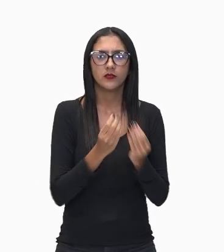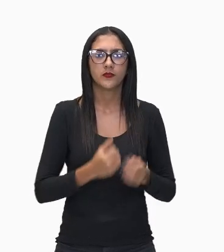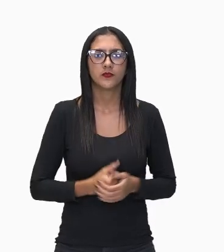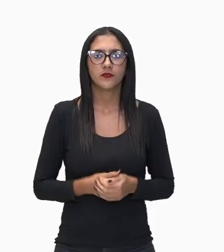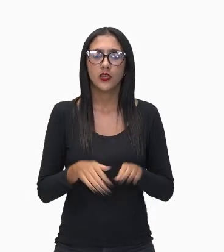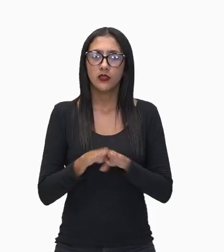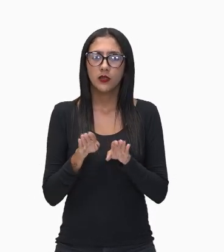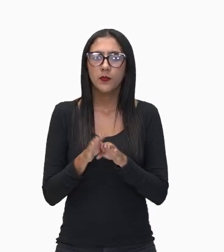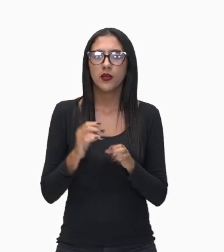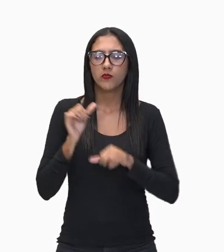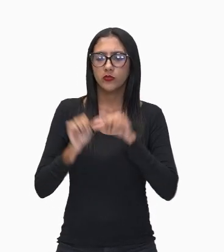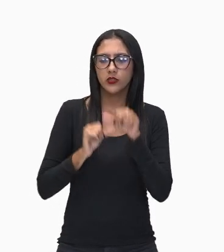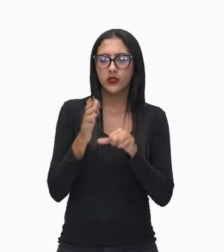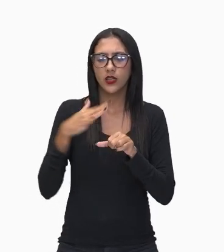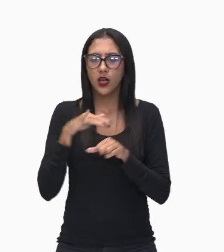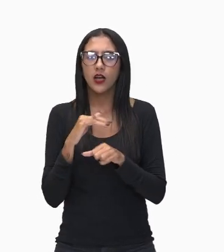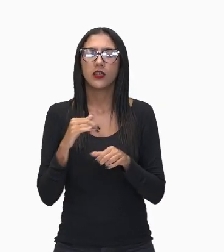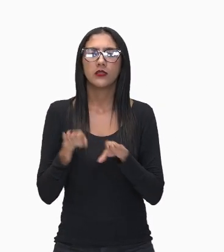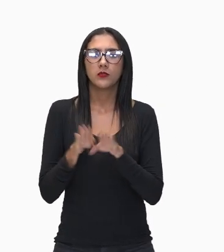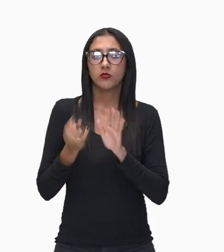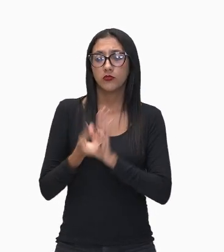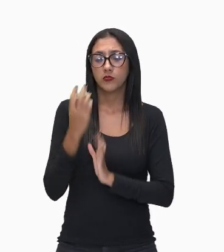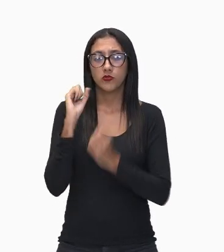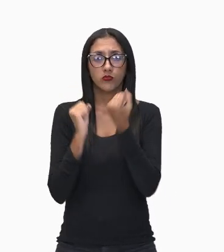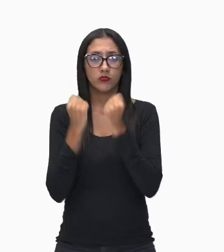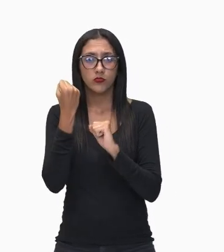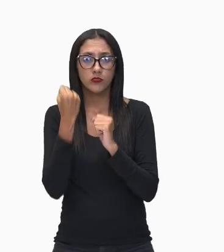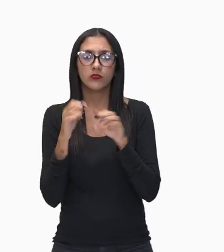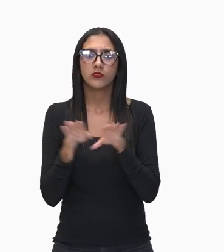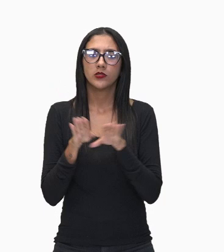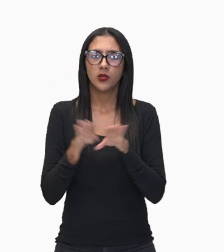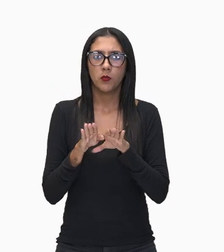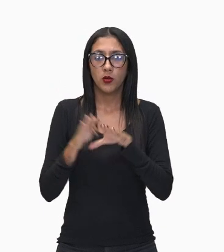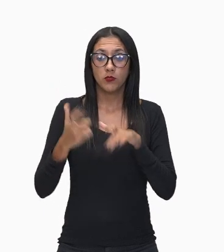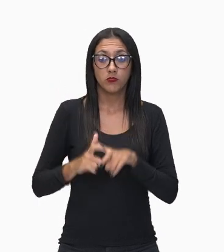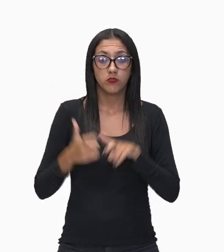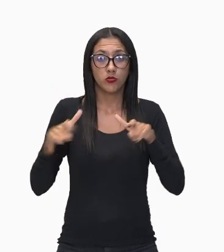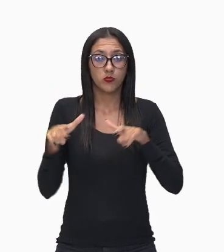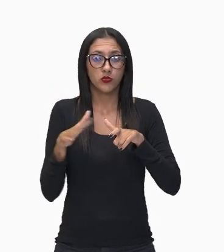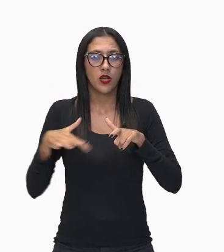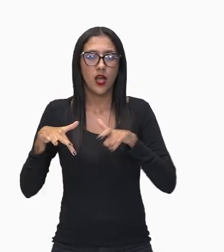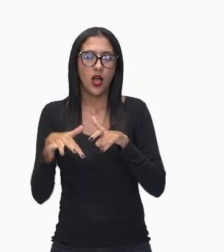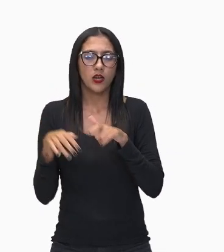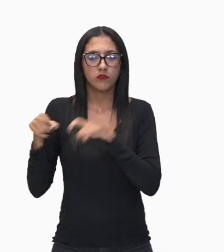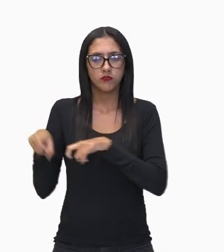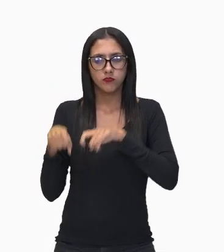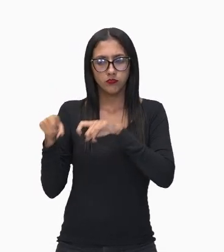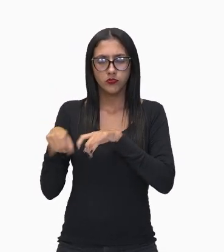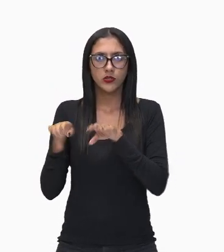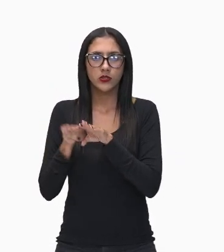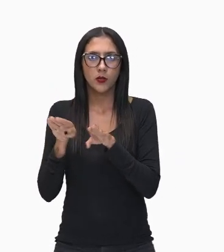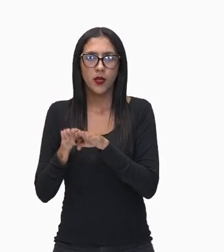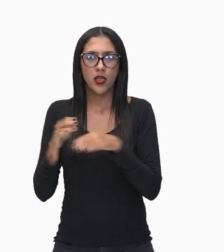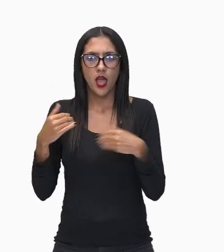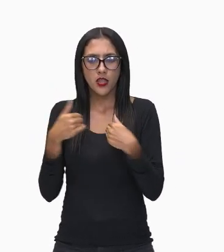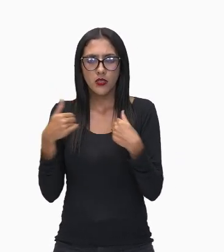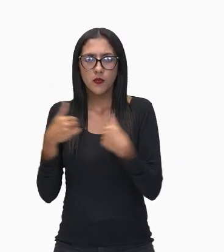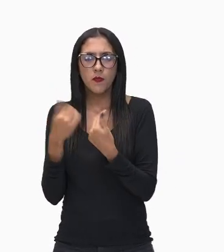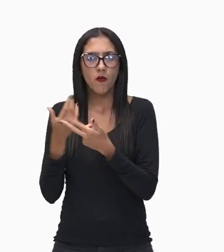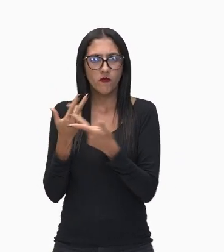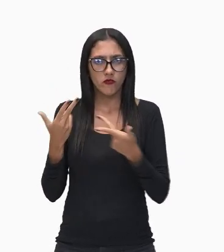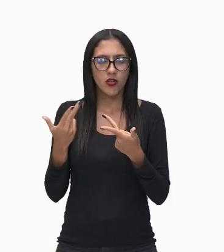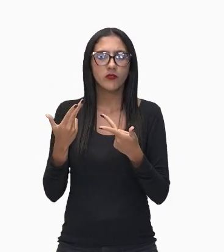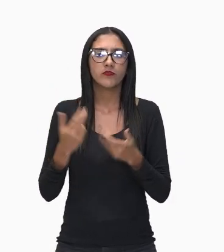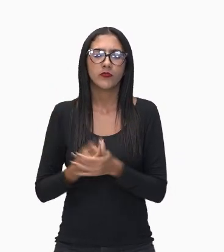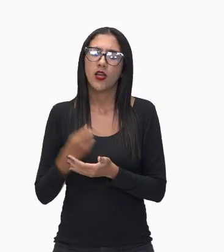urbanização, a industrialização, o avanço das atividades agrícolas e pecuárias são as